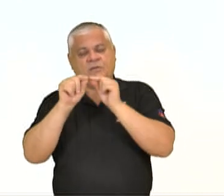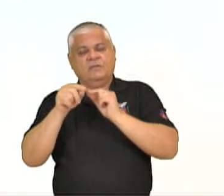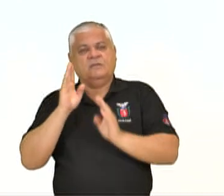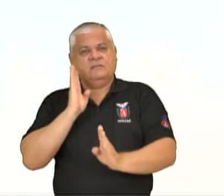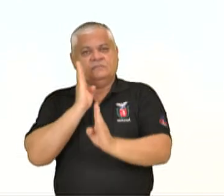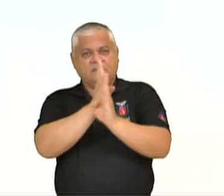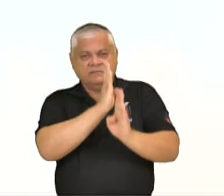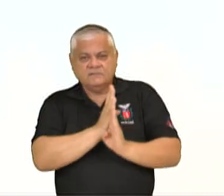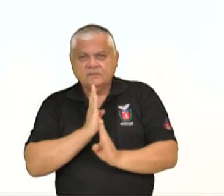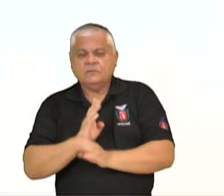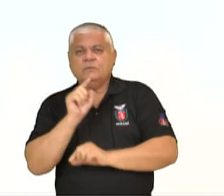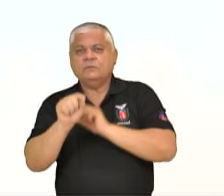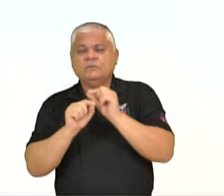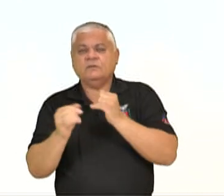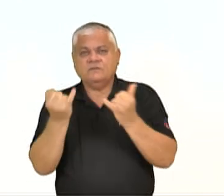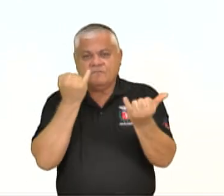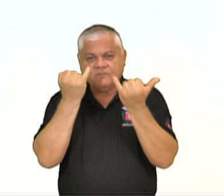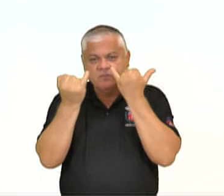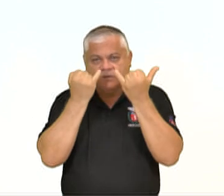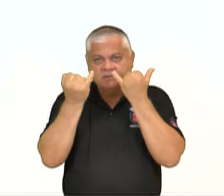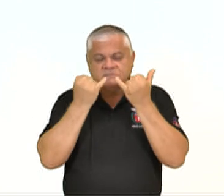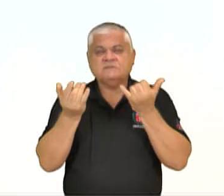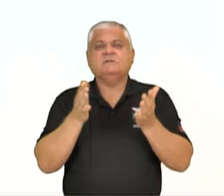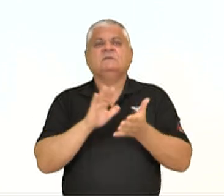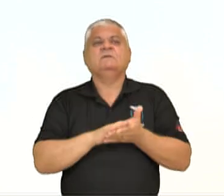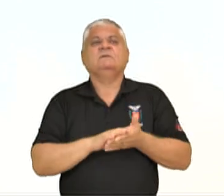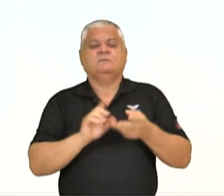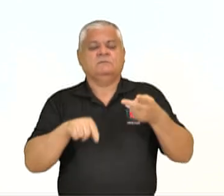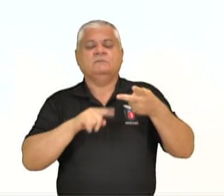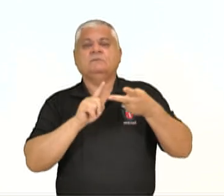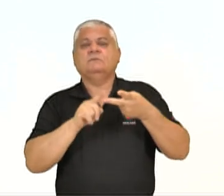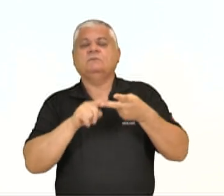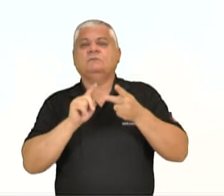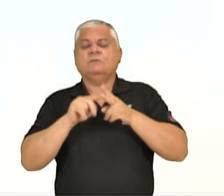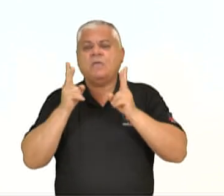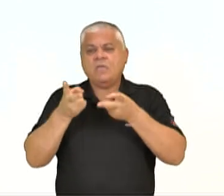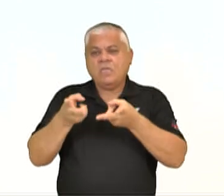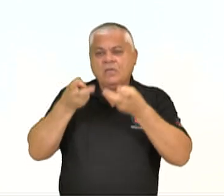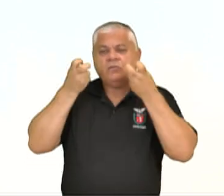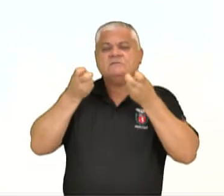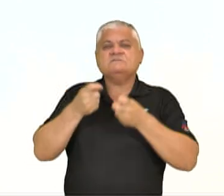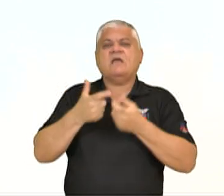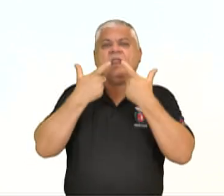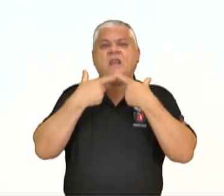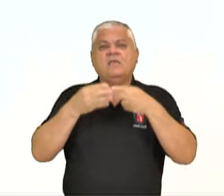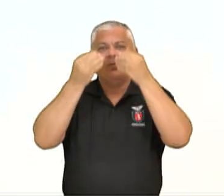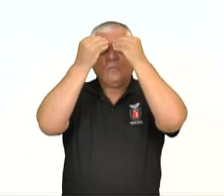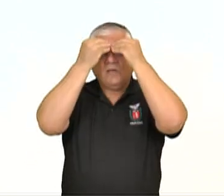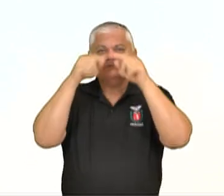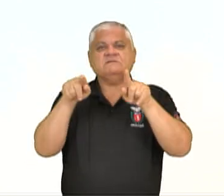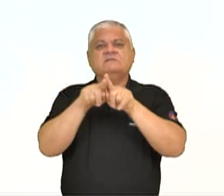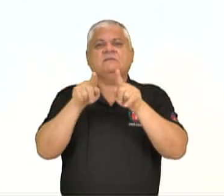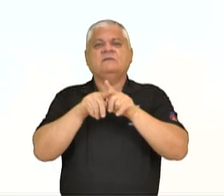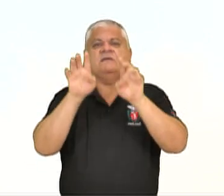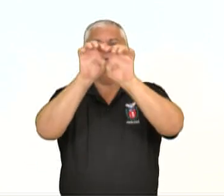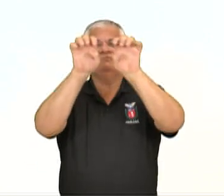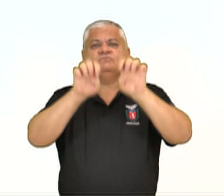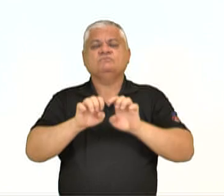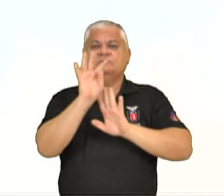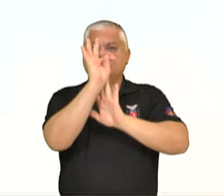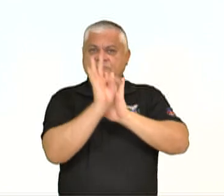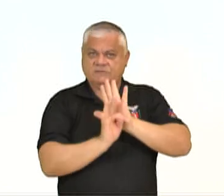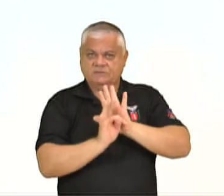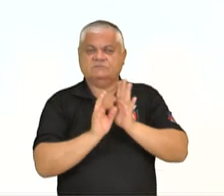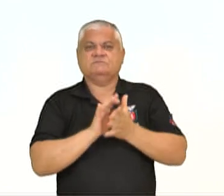em identificar as informações nos textos, reconhecer a linguagem e a estrutura de textos